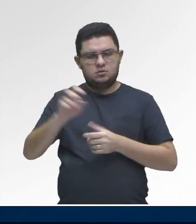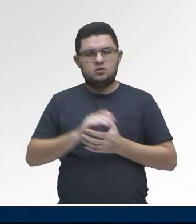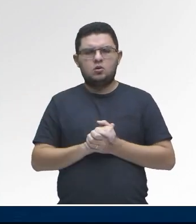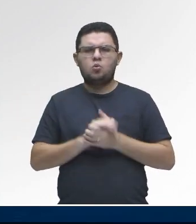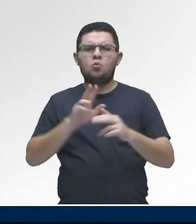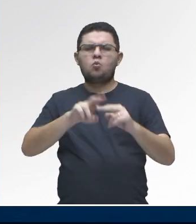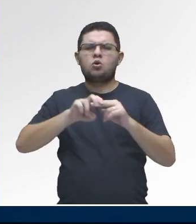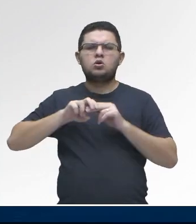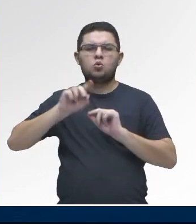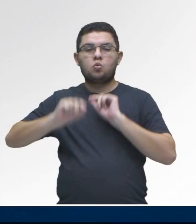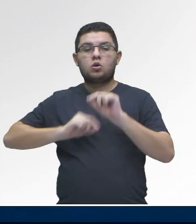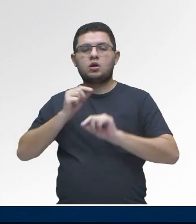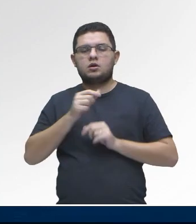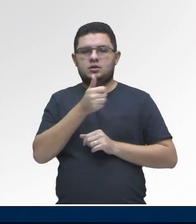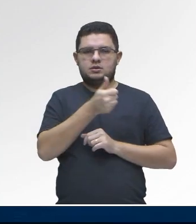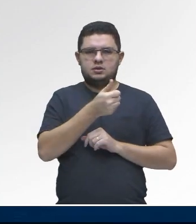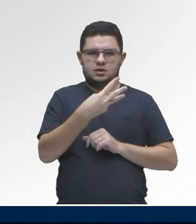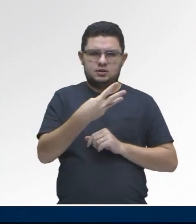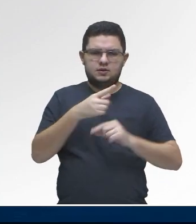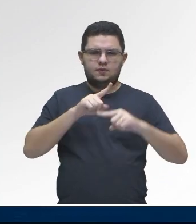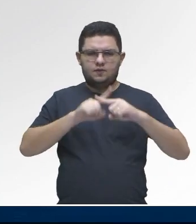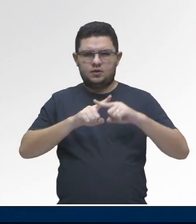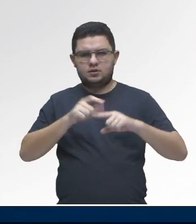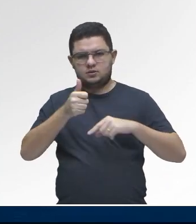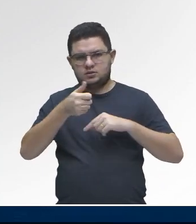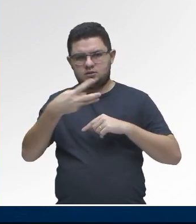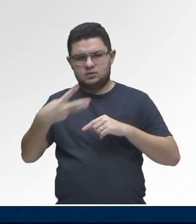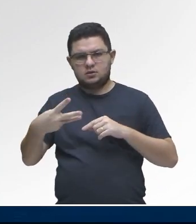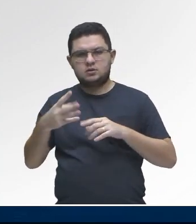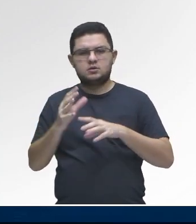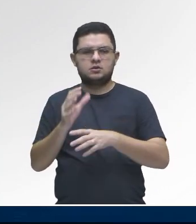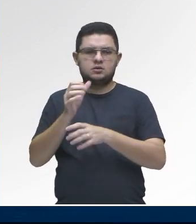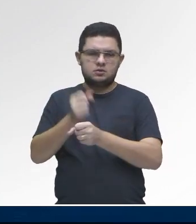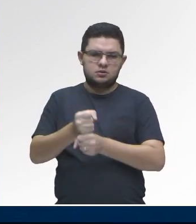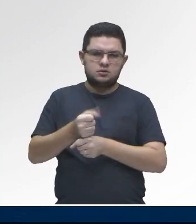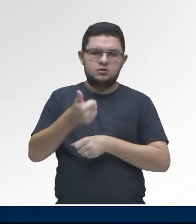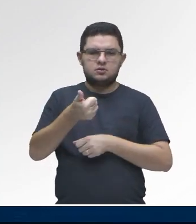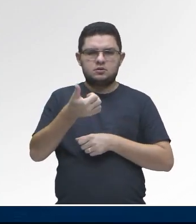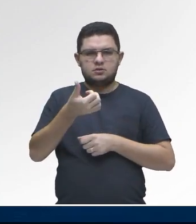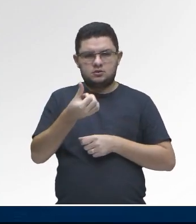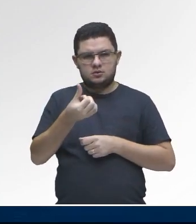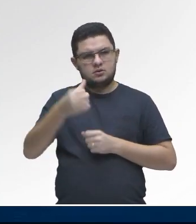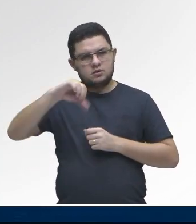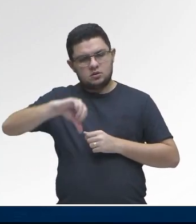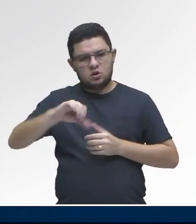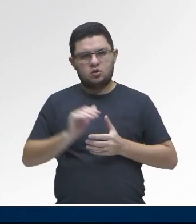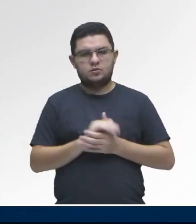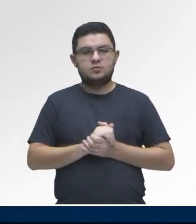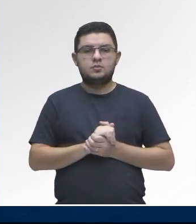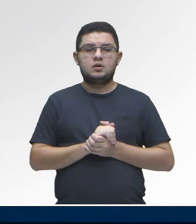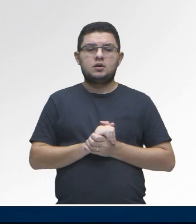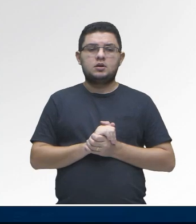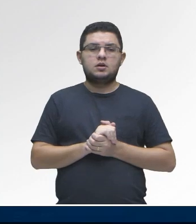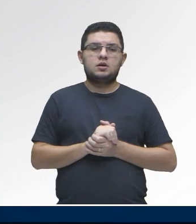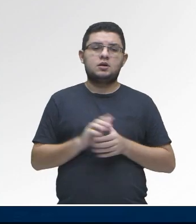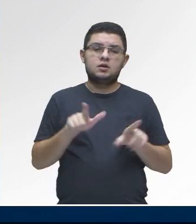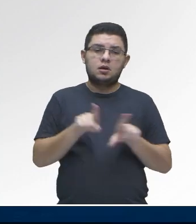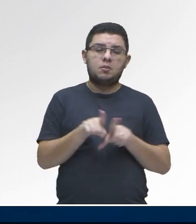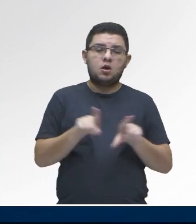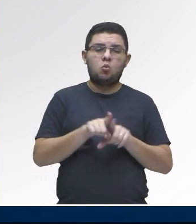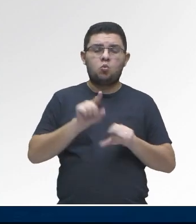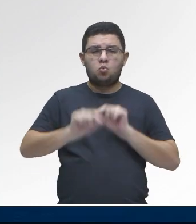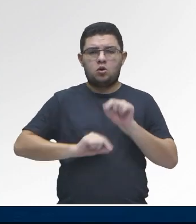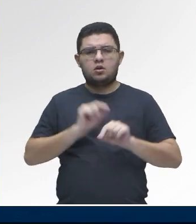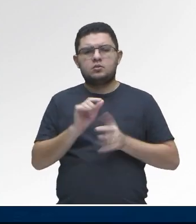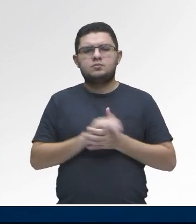ao quadrado é menos 13, que multiplica menos 13, menos